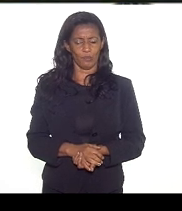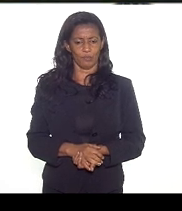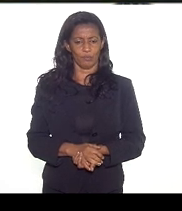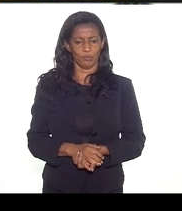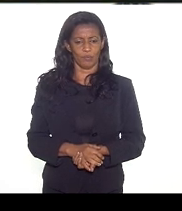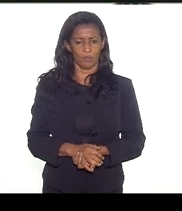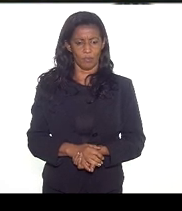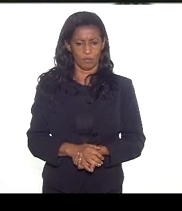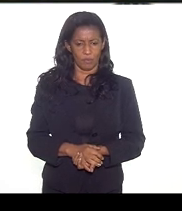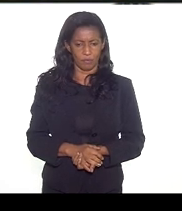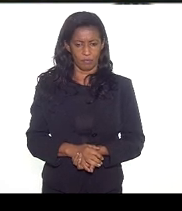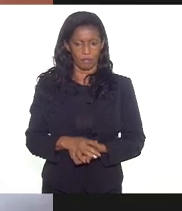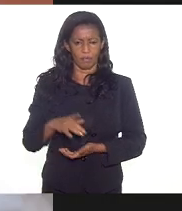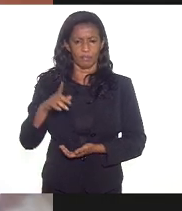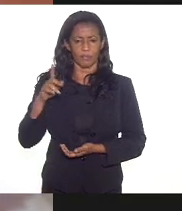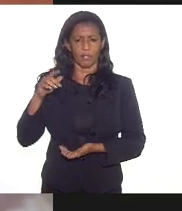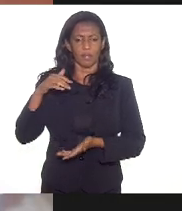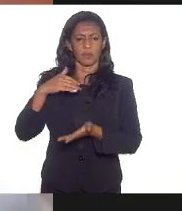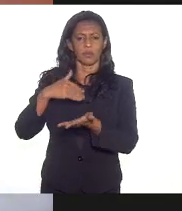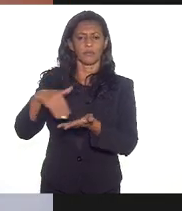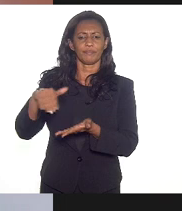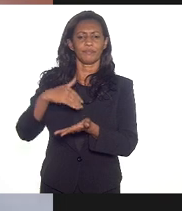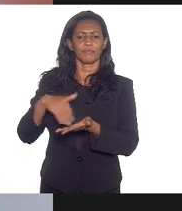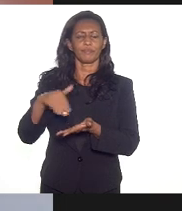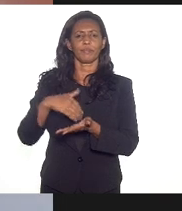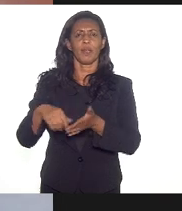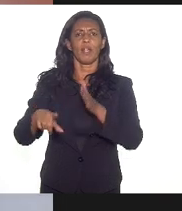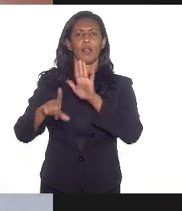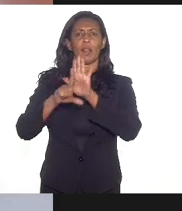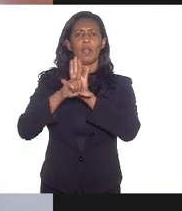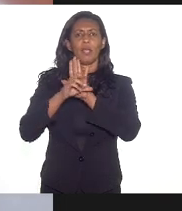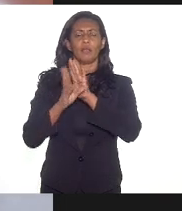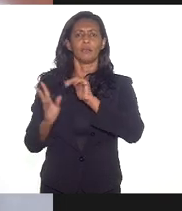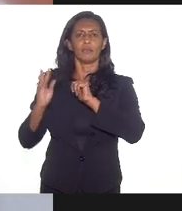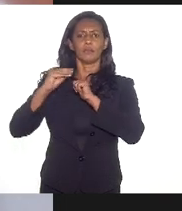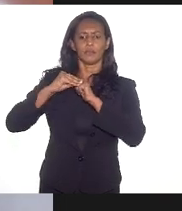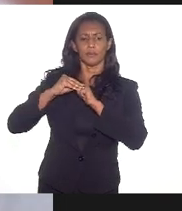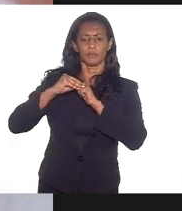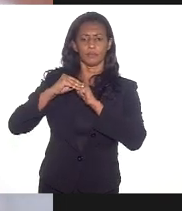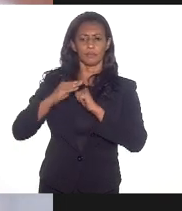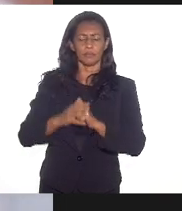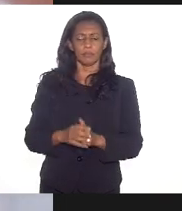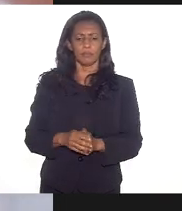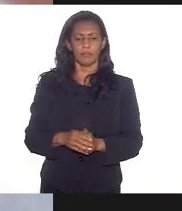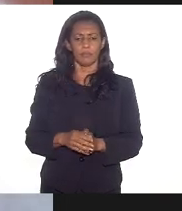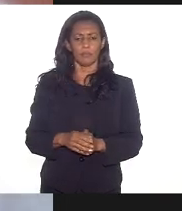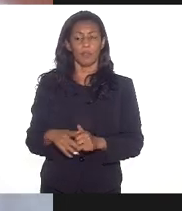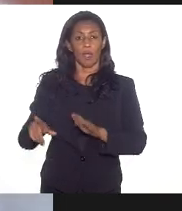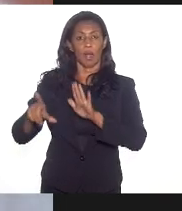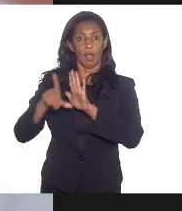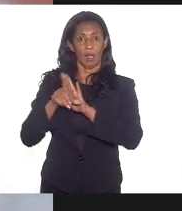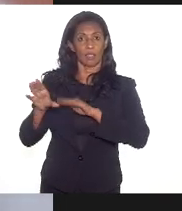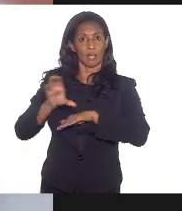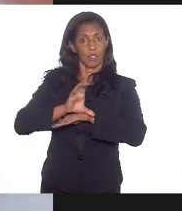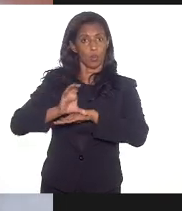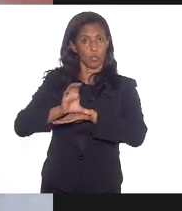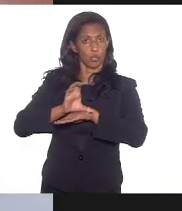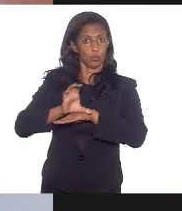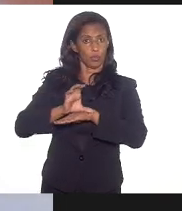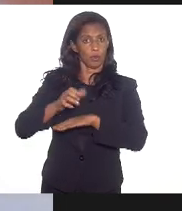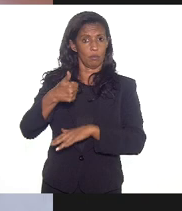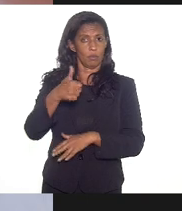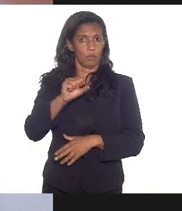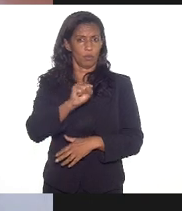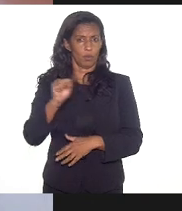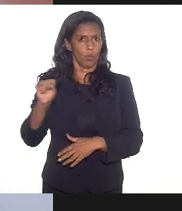Lembra ao secretário que é lei complementar que trouxe a lei que está na Constituição de 88.